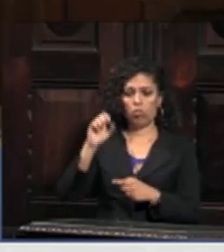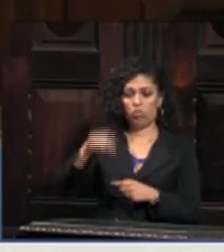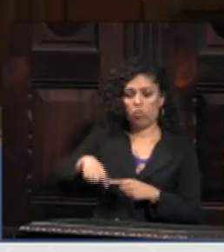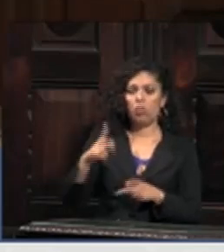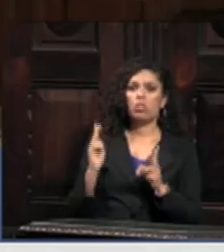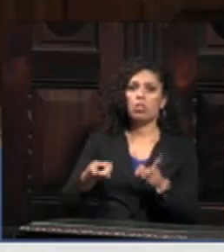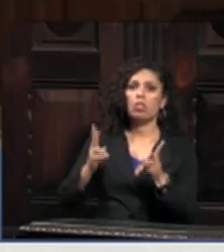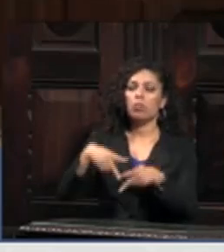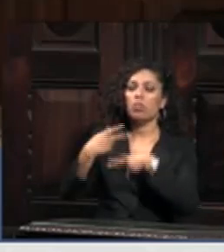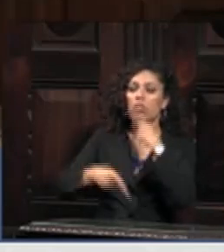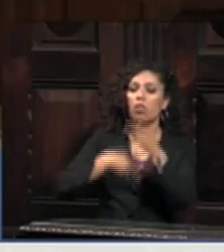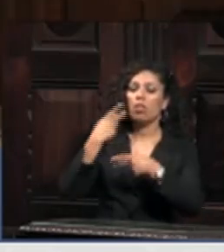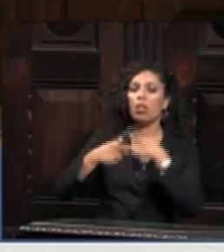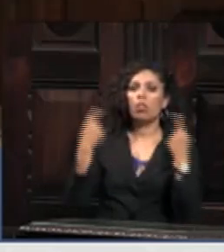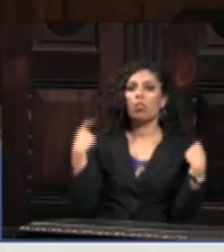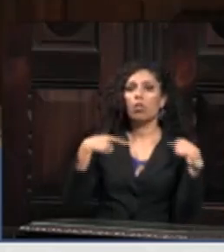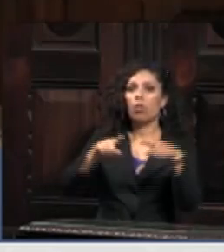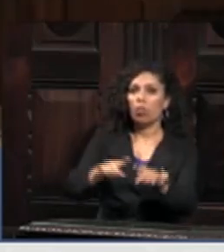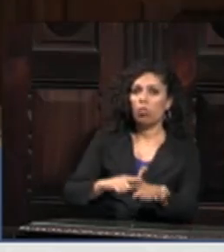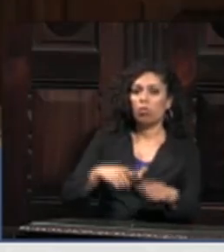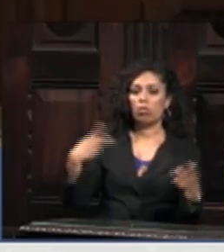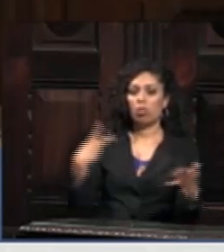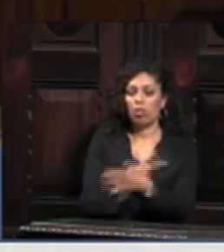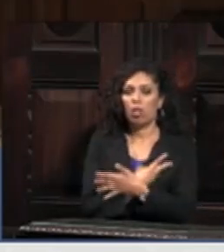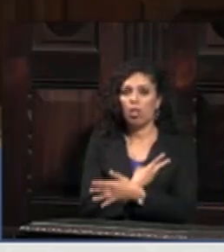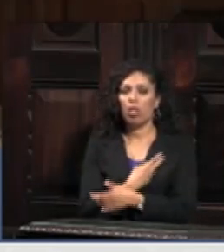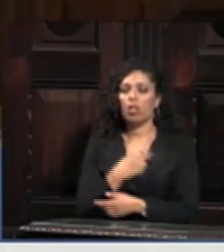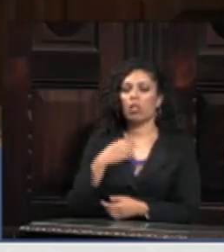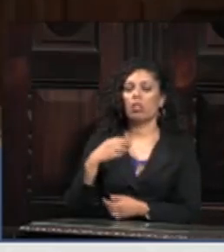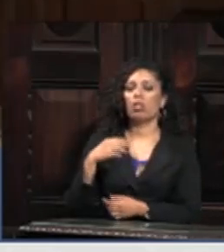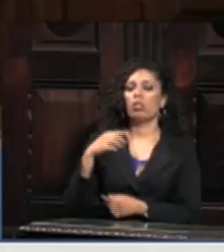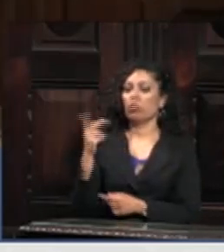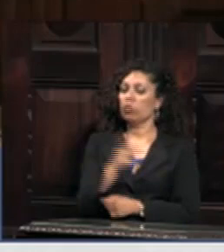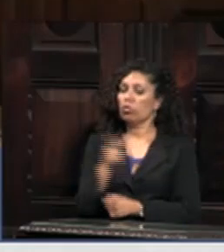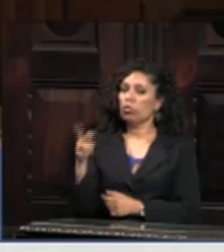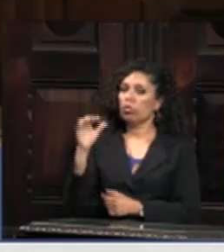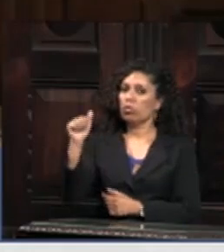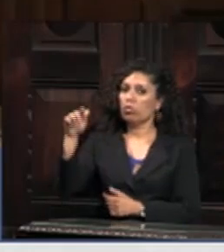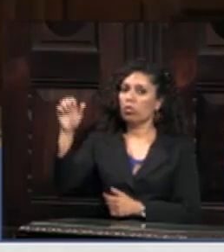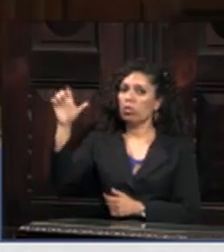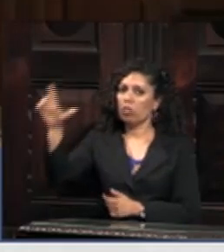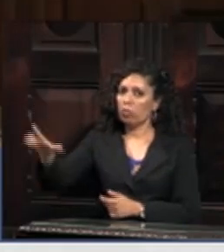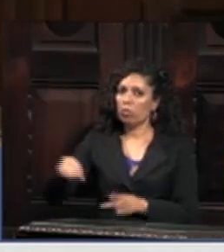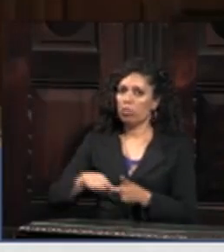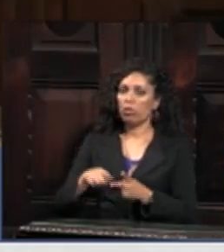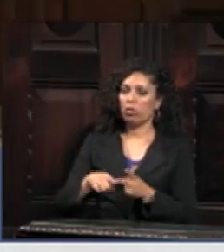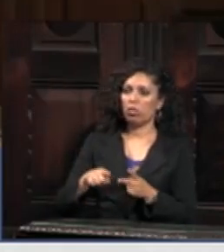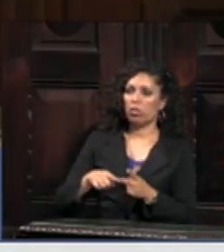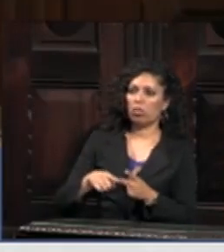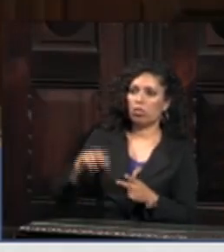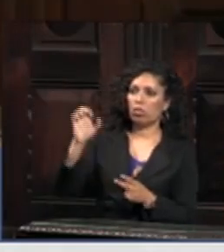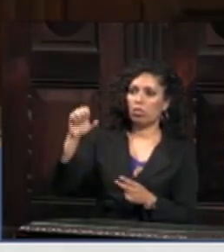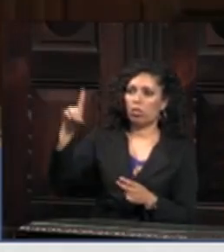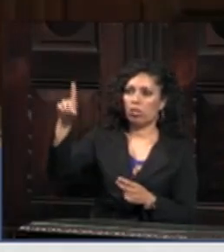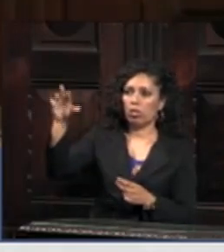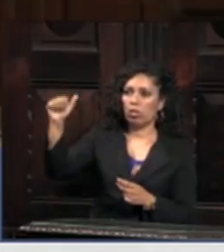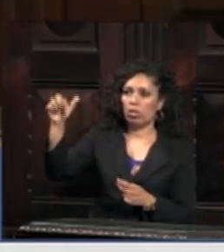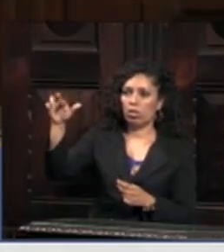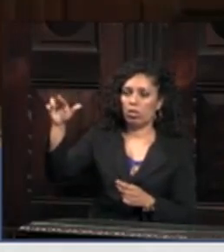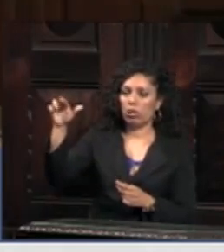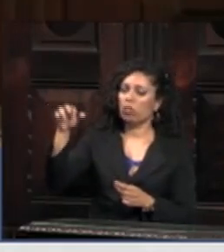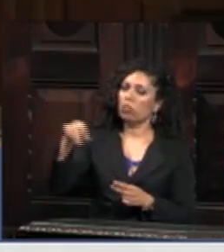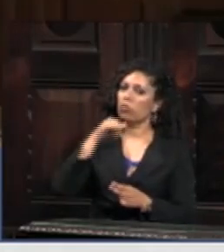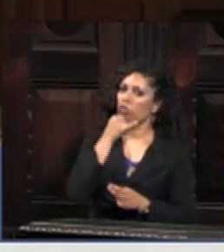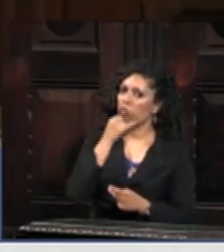cometidos por Cabral, dos erros cometidos por Pezão, e não só falando dos erros, mas apontando como deveria